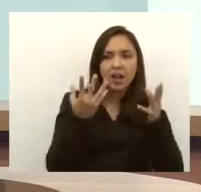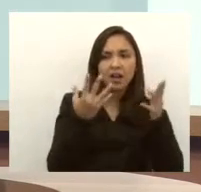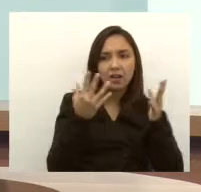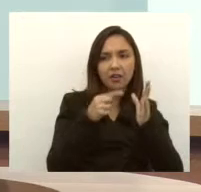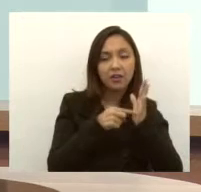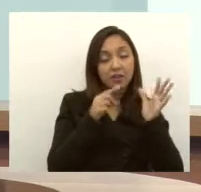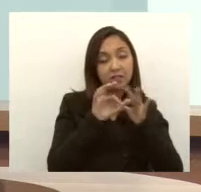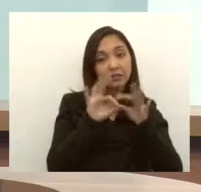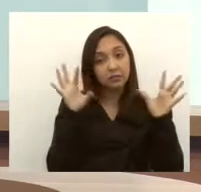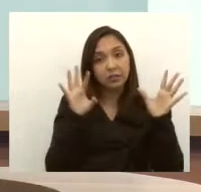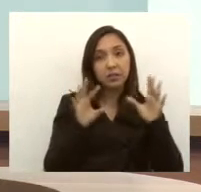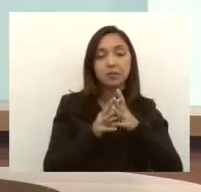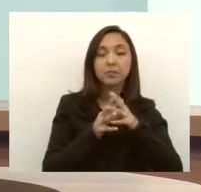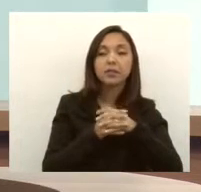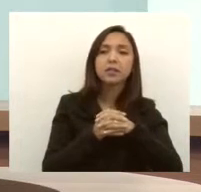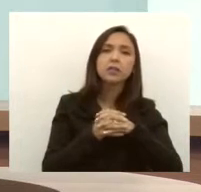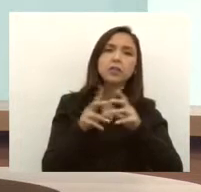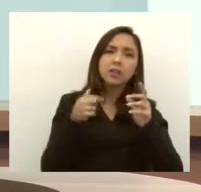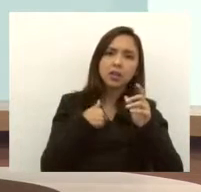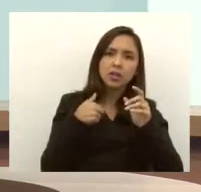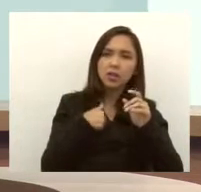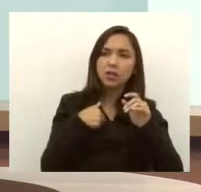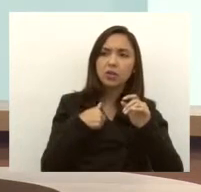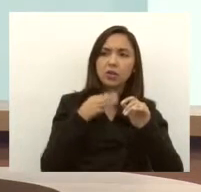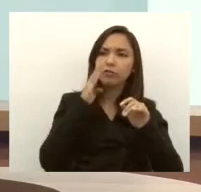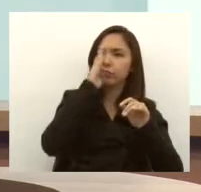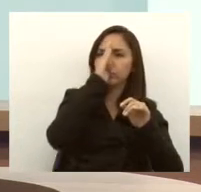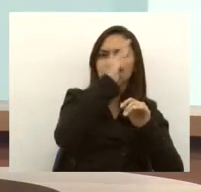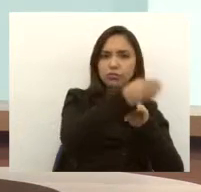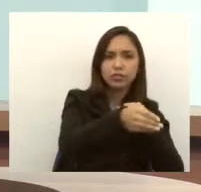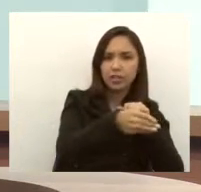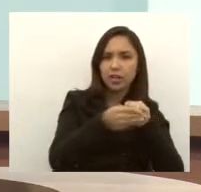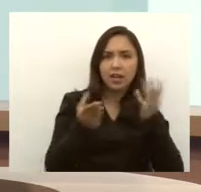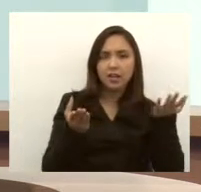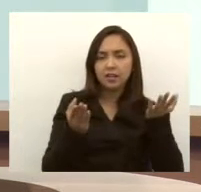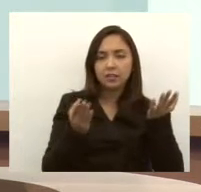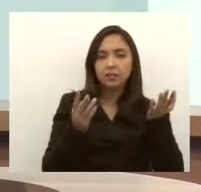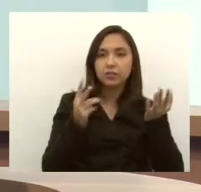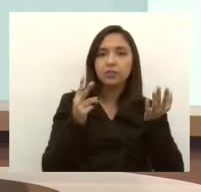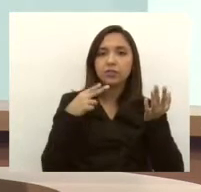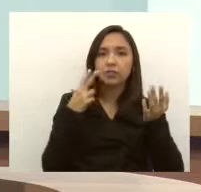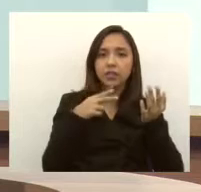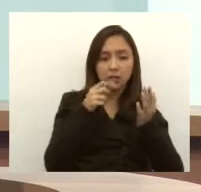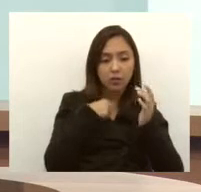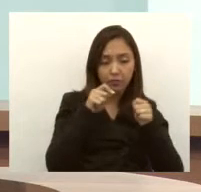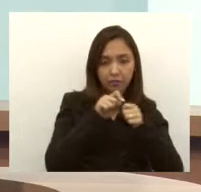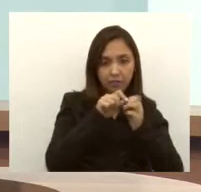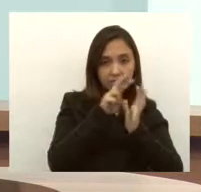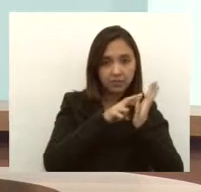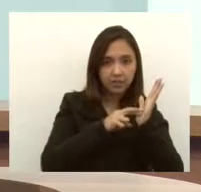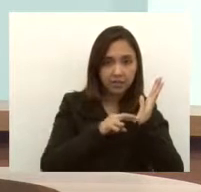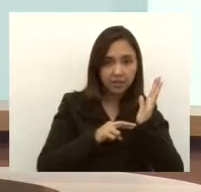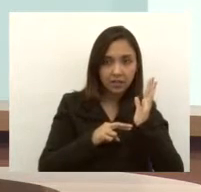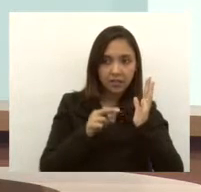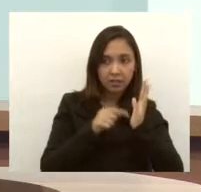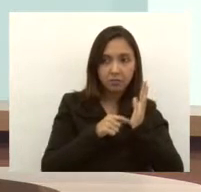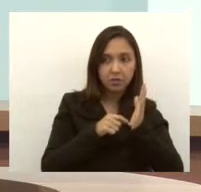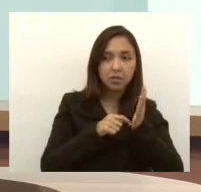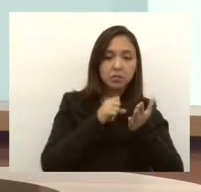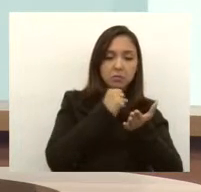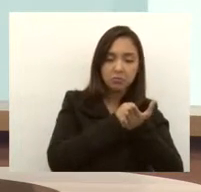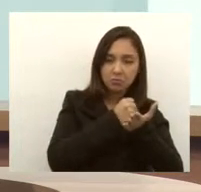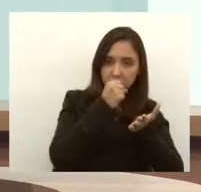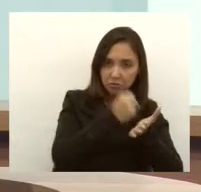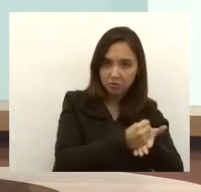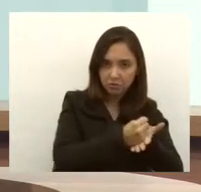ser deliberado. Eu vou direto na fonte, Verinha. Eu faço o requerimento, protocolo na Secretaria